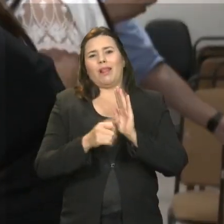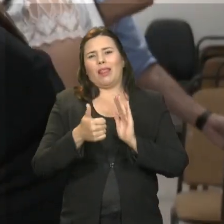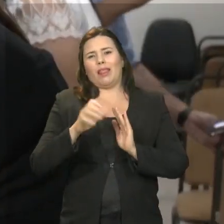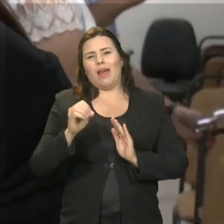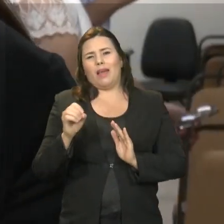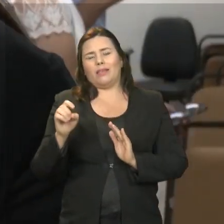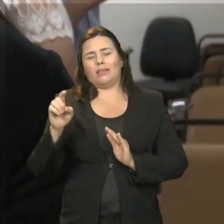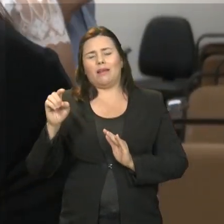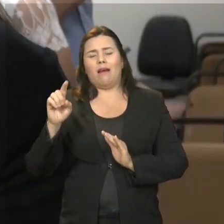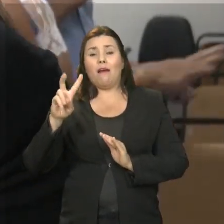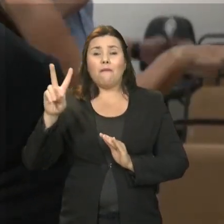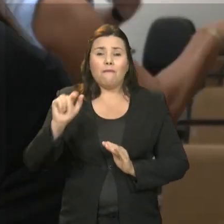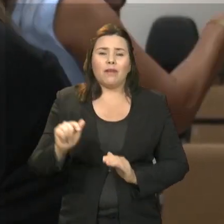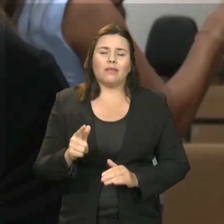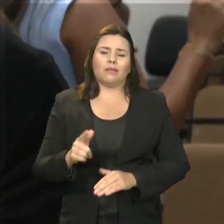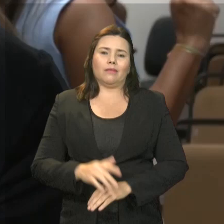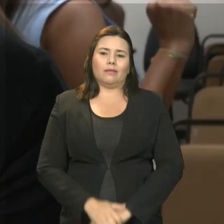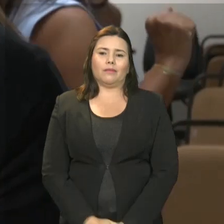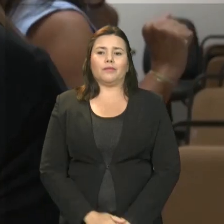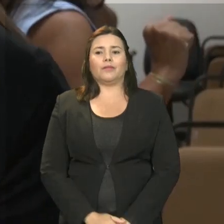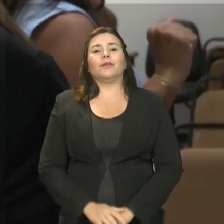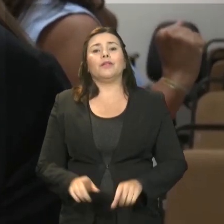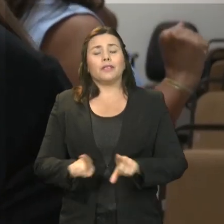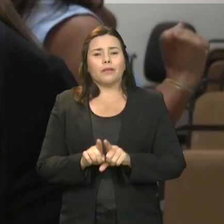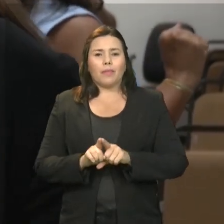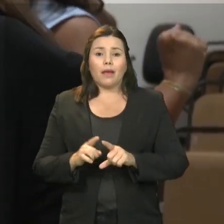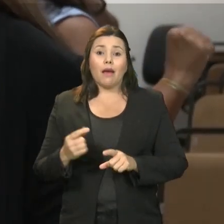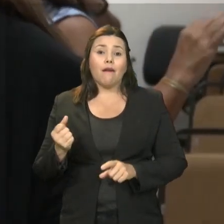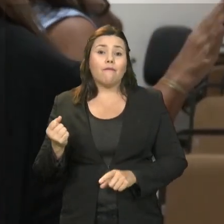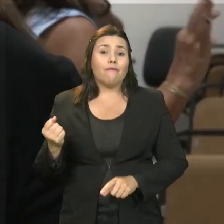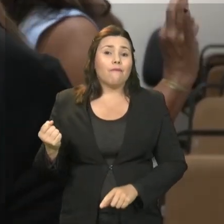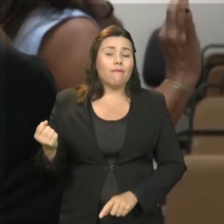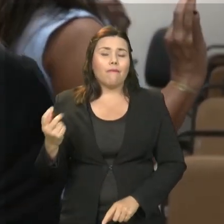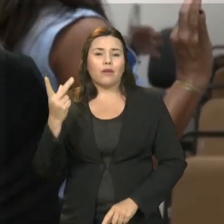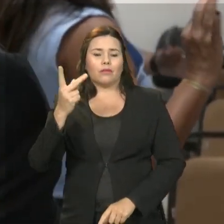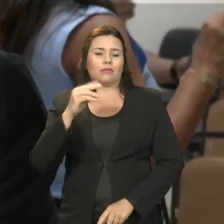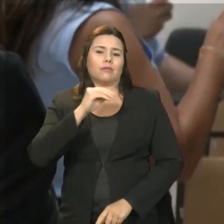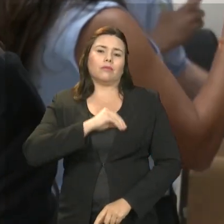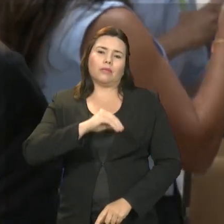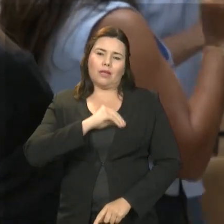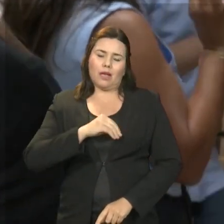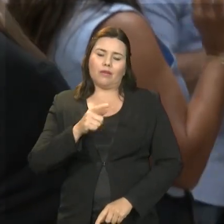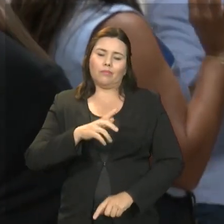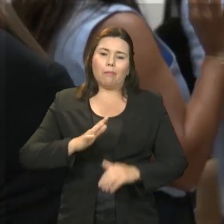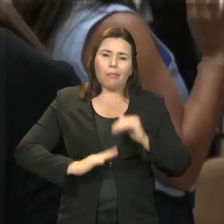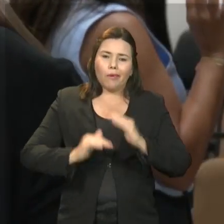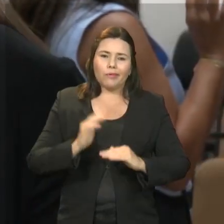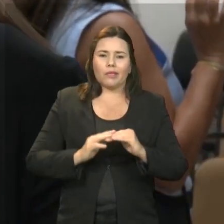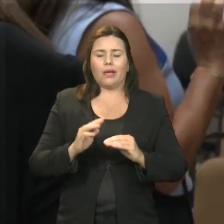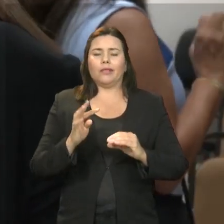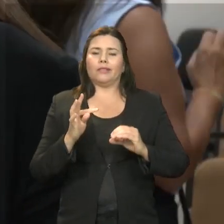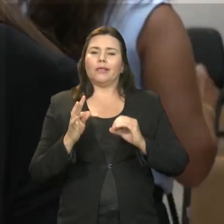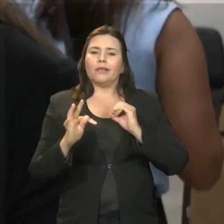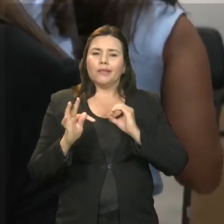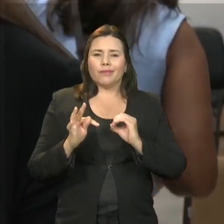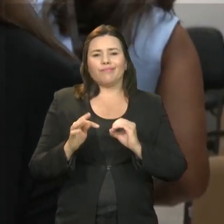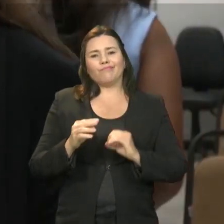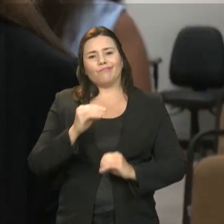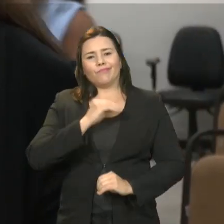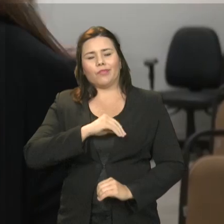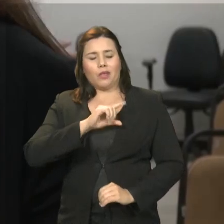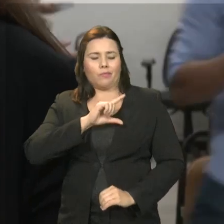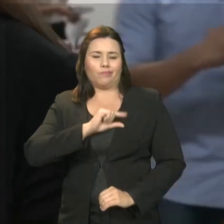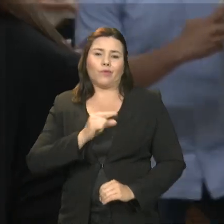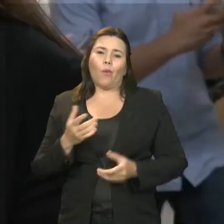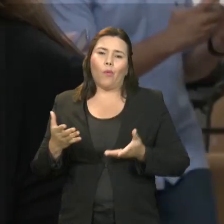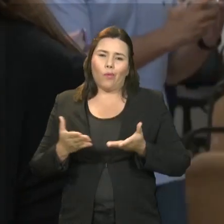suficiência qualitativa, diz respeito à valoração, à valorização dos nossos profissionais, que hoje tem uma remuneração